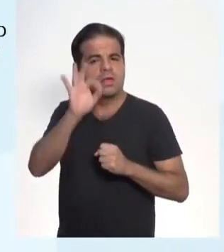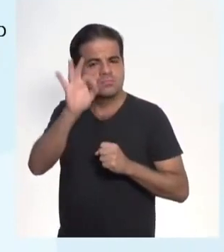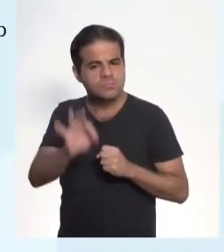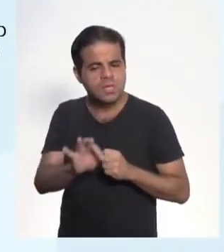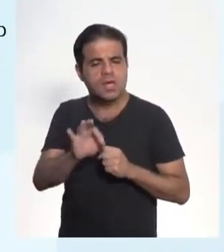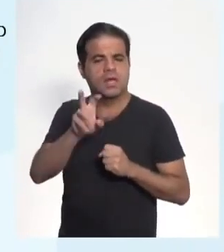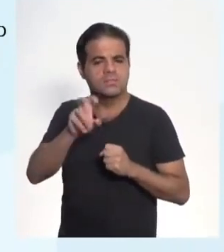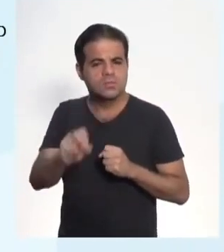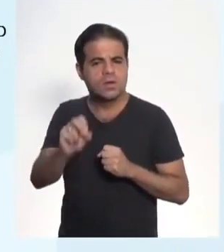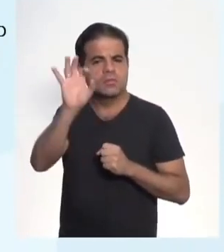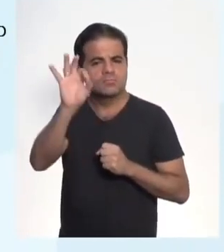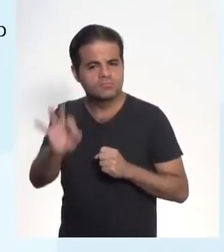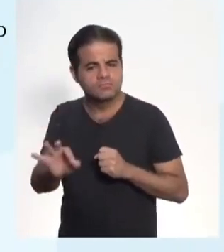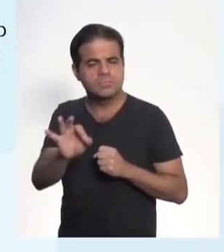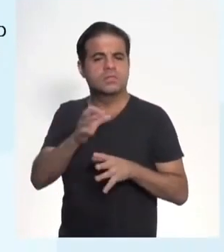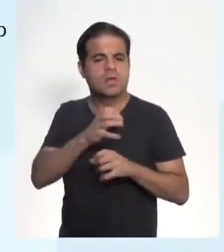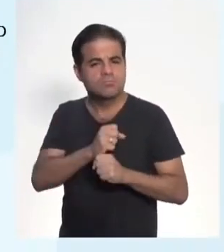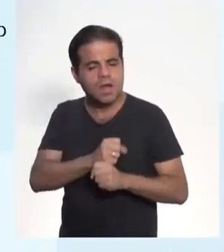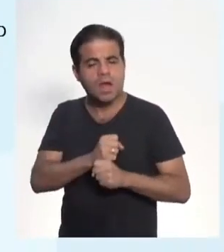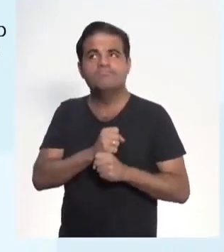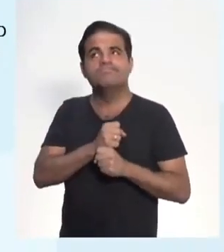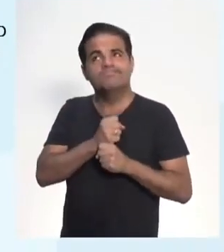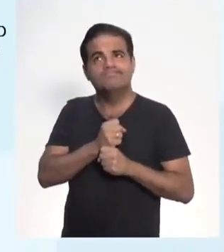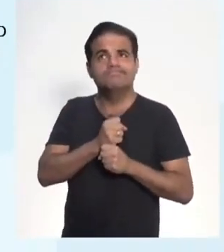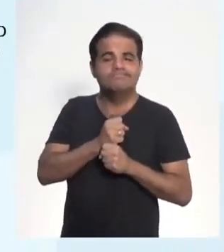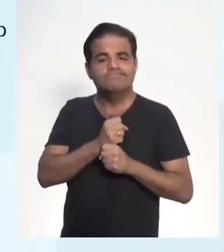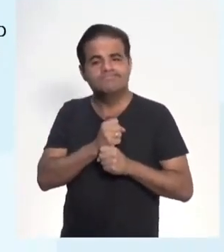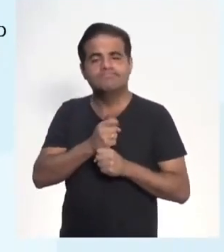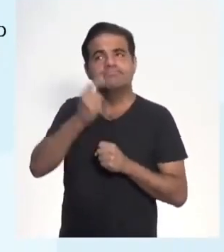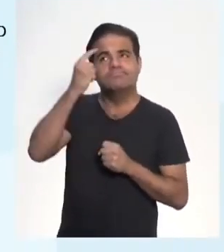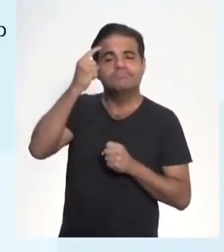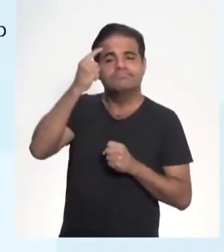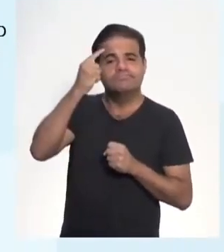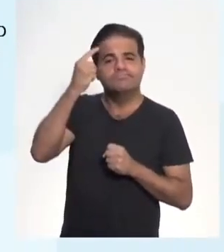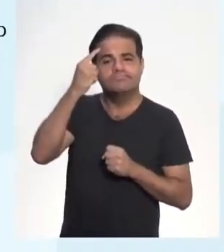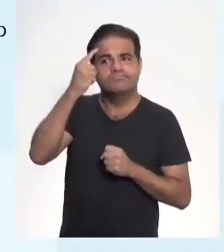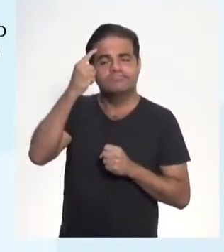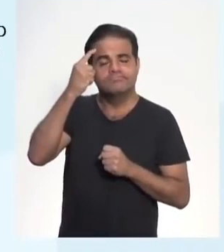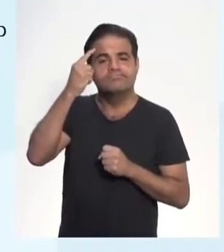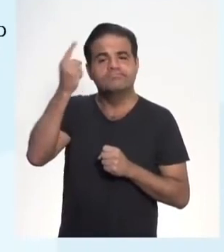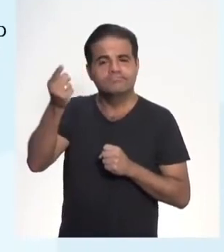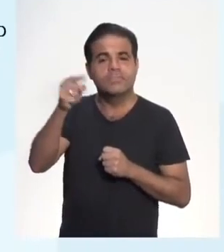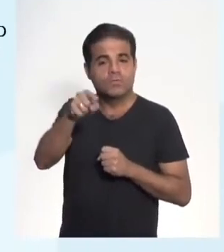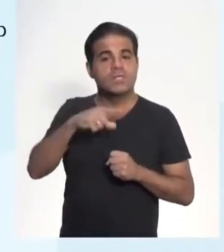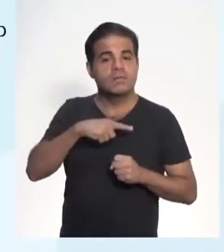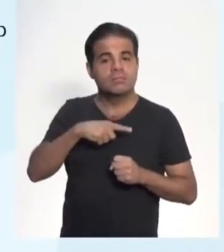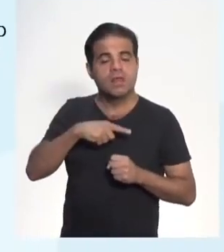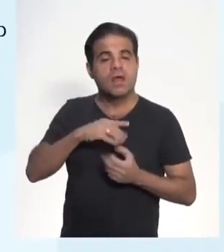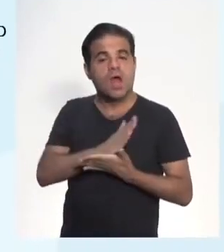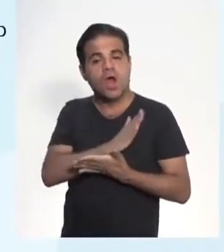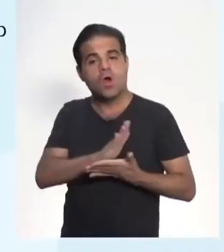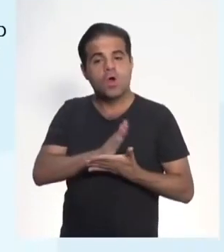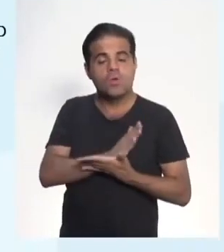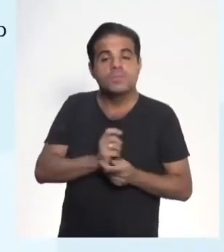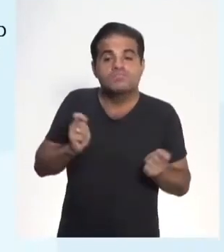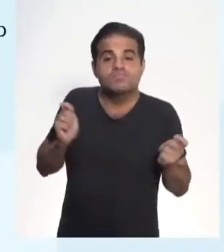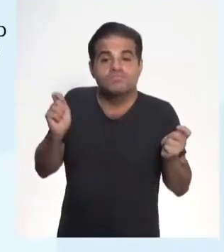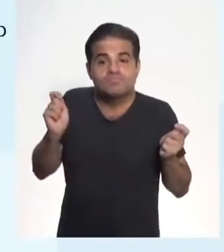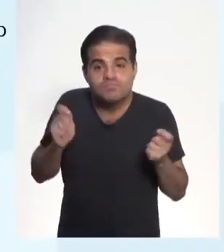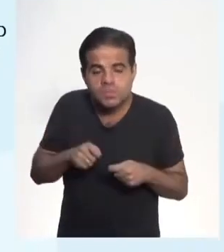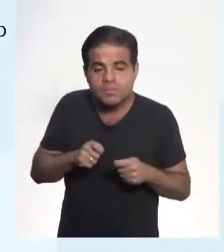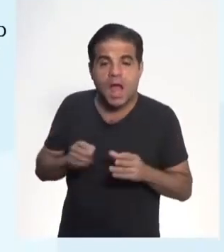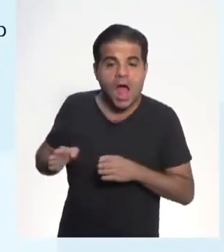calcular 50%, calcular 10%, até mesmo mentalmente. Então, veja, você tem algumas possibilidades,